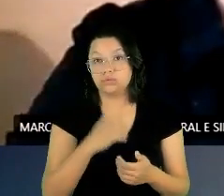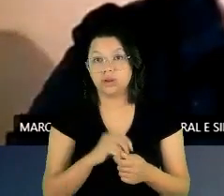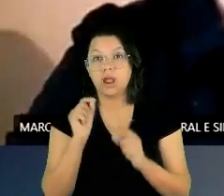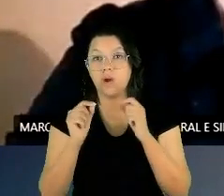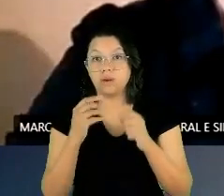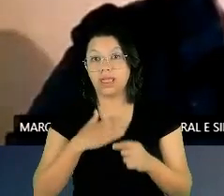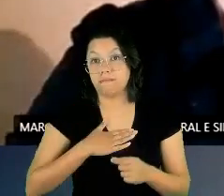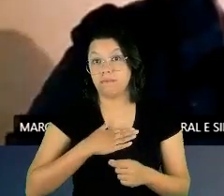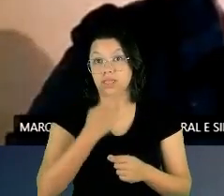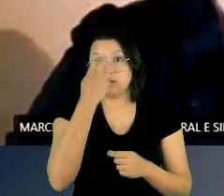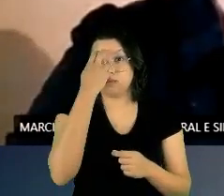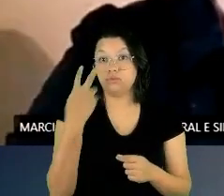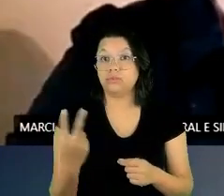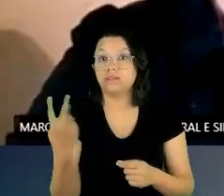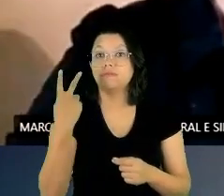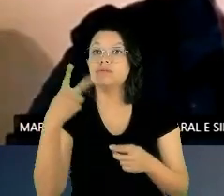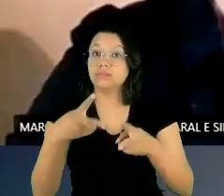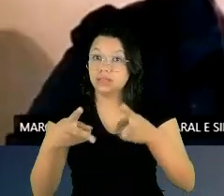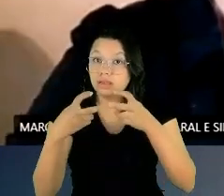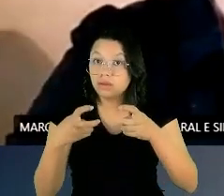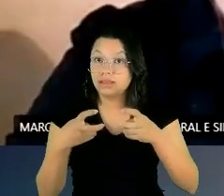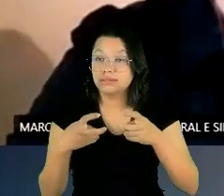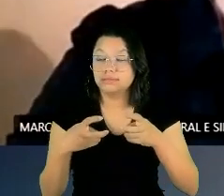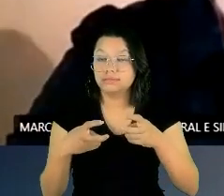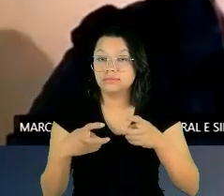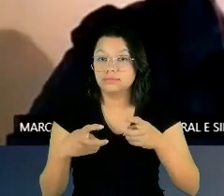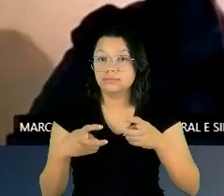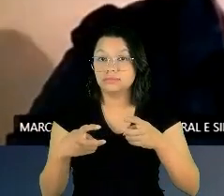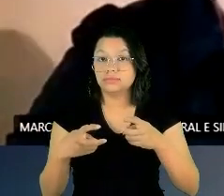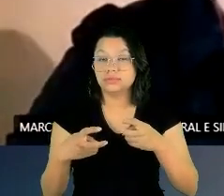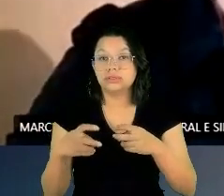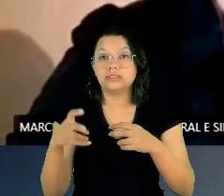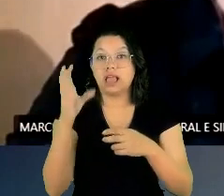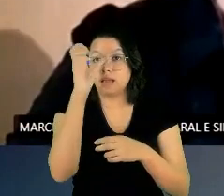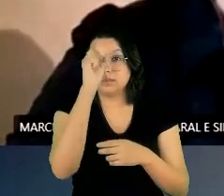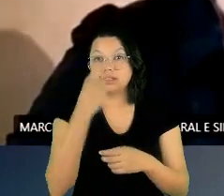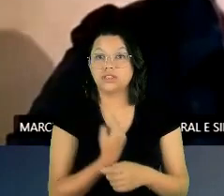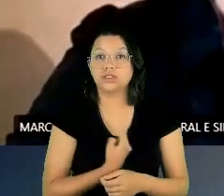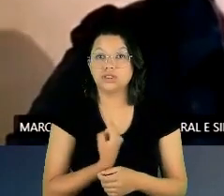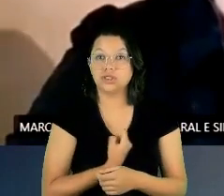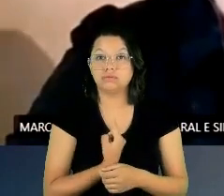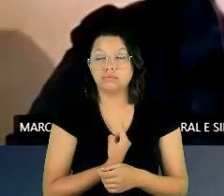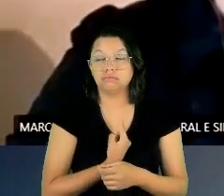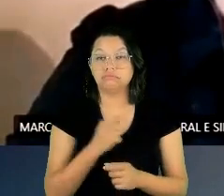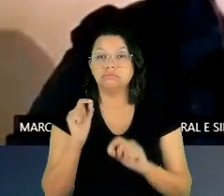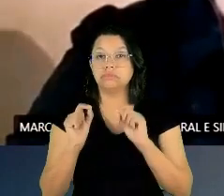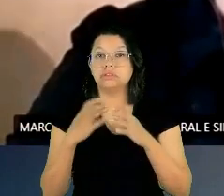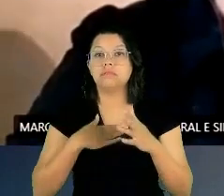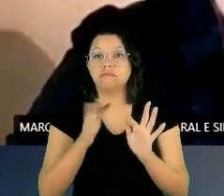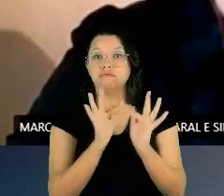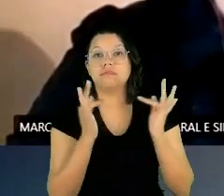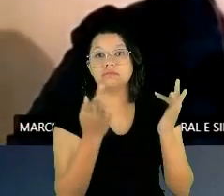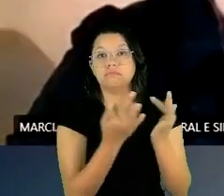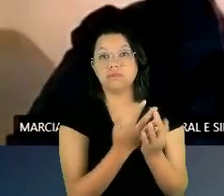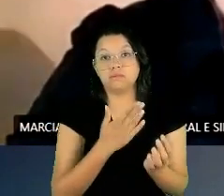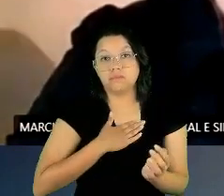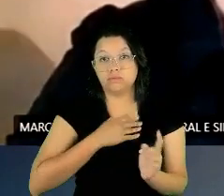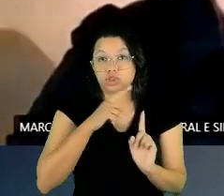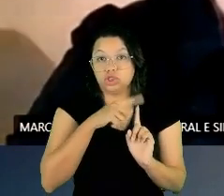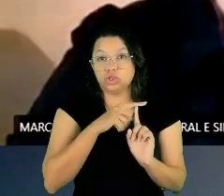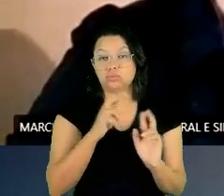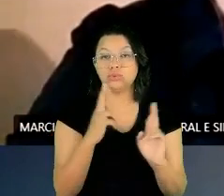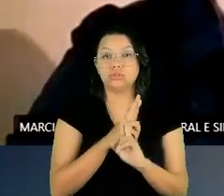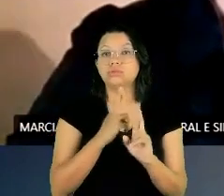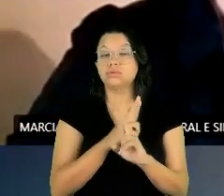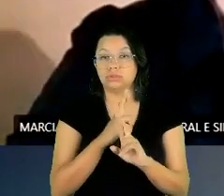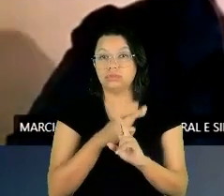aprendizagem cultural, o que a minha cultura valoriza e reconhece, e aprendizagem individual pessoal, o que a minha